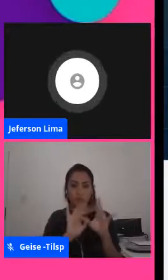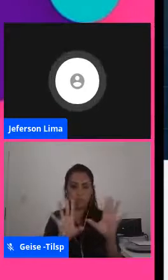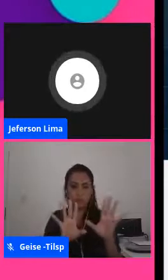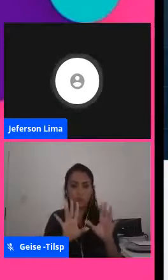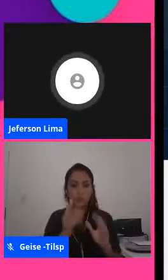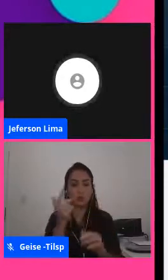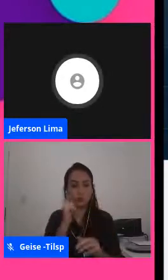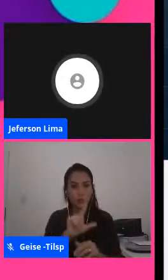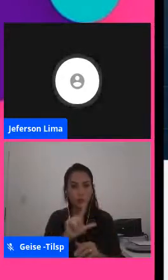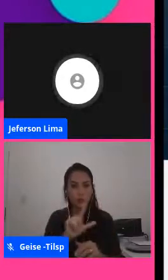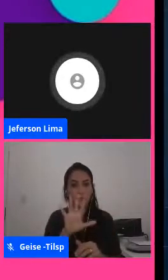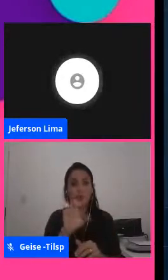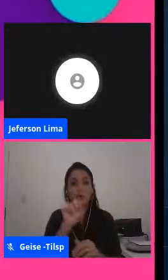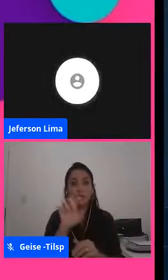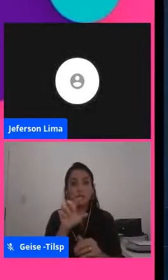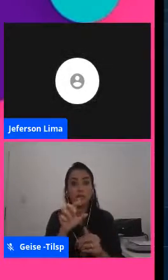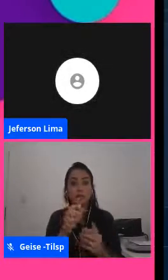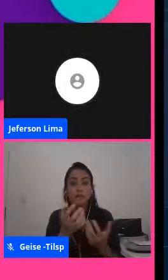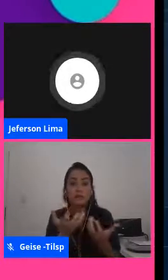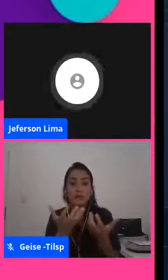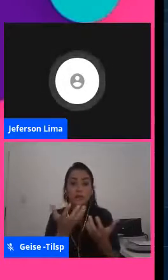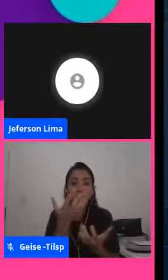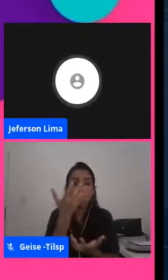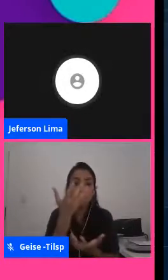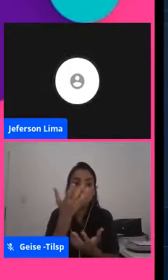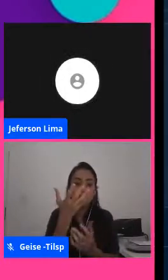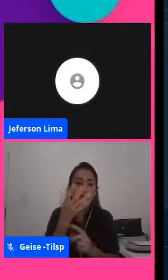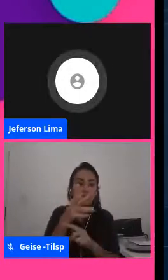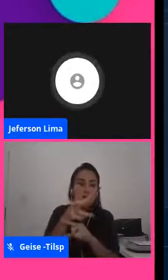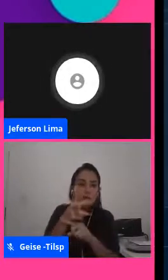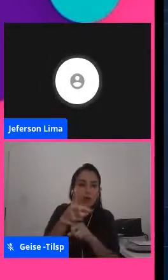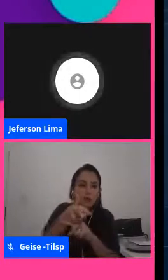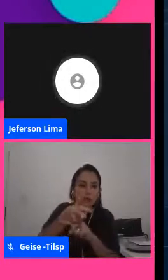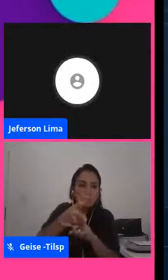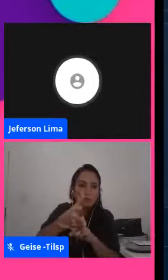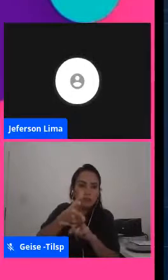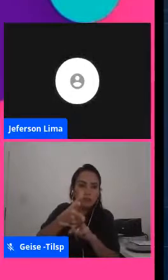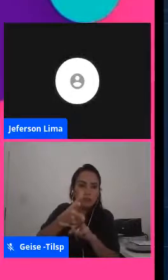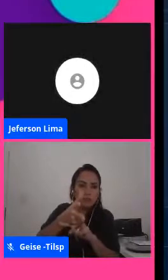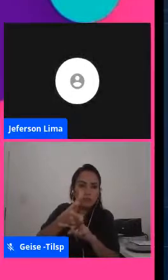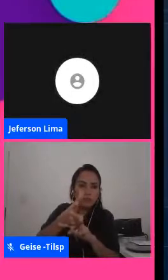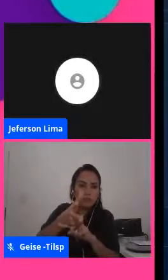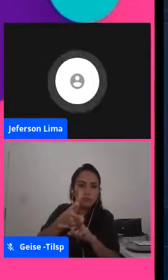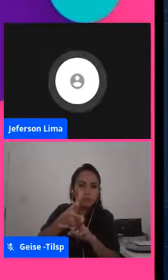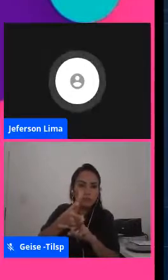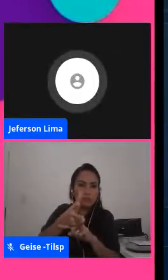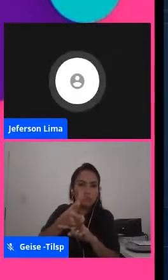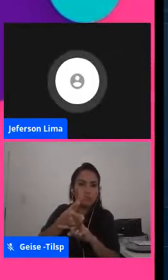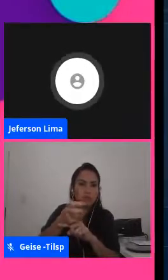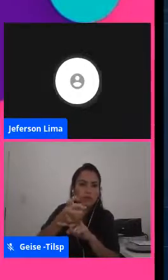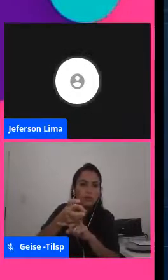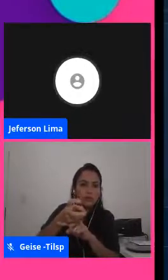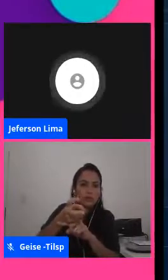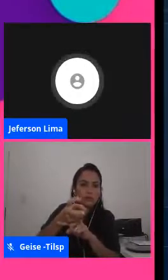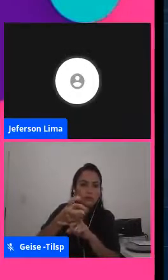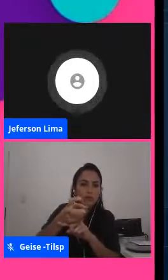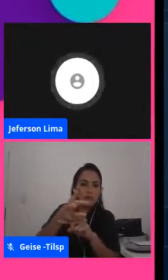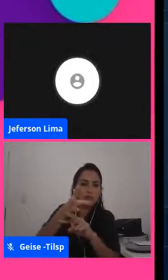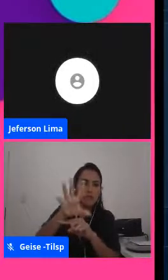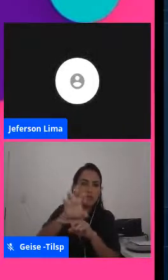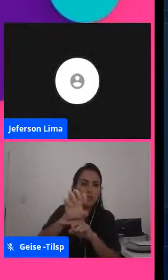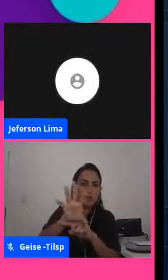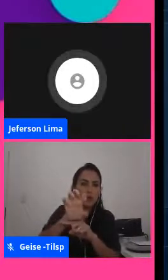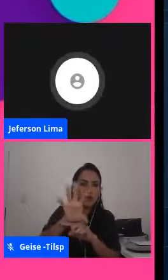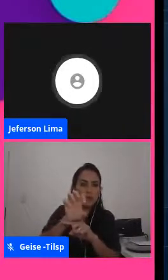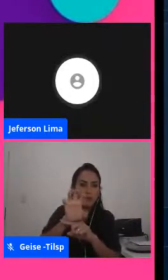uma gravação, tem dois tipos de gravação, vou botar qualquer um deles aqui, pode ser desse jeito aqui mesmo. Aí a gente vai ter o comportamento que está